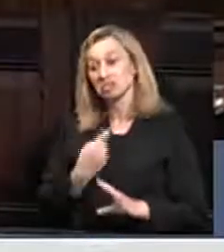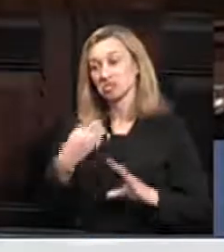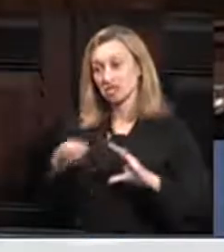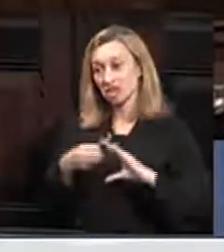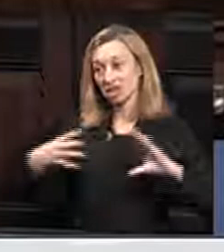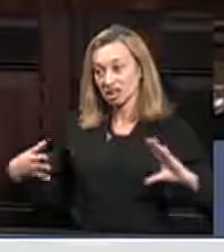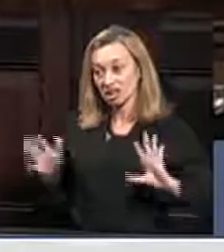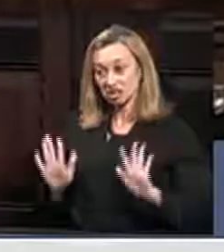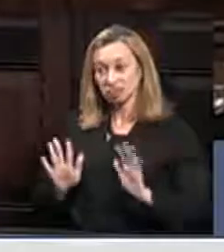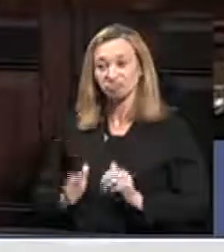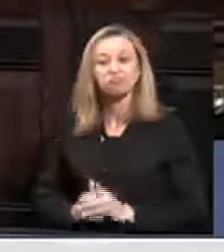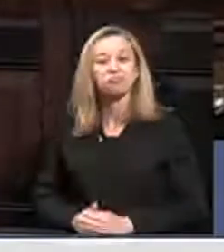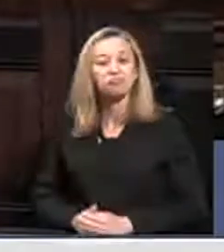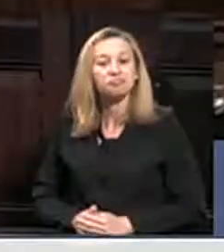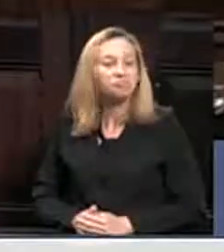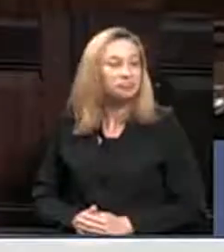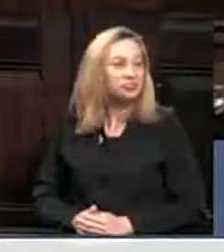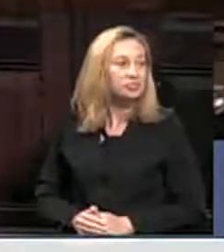no bojo